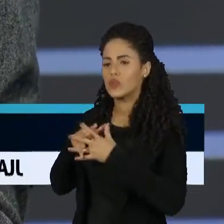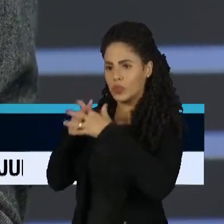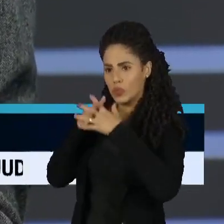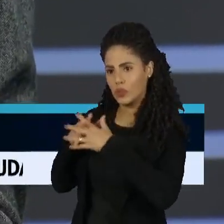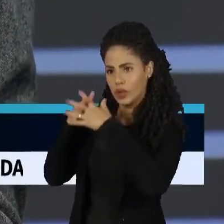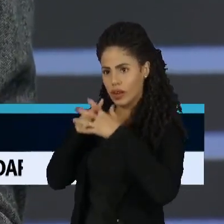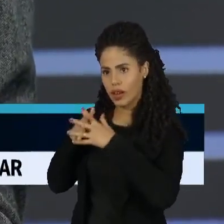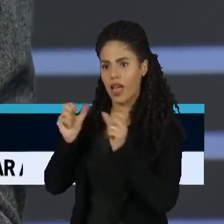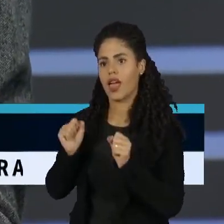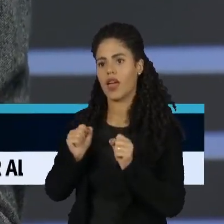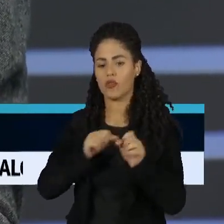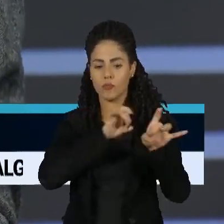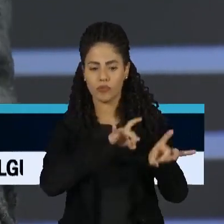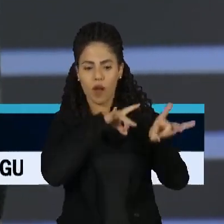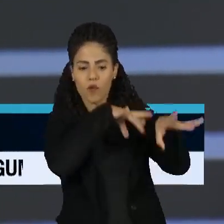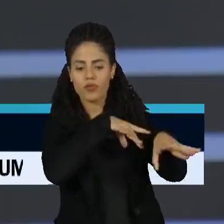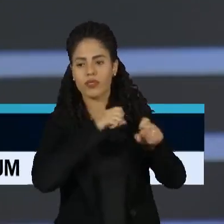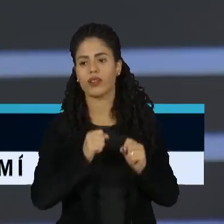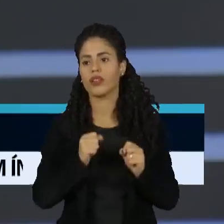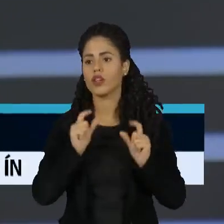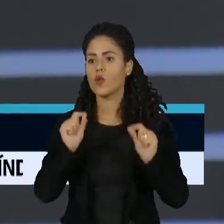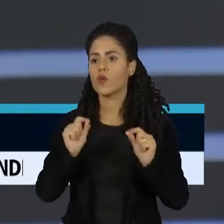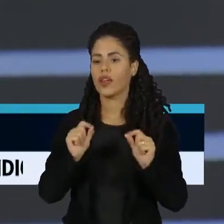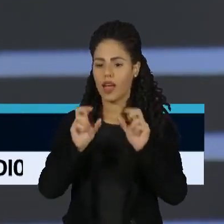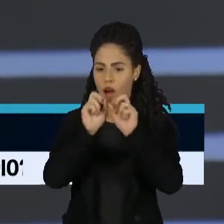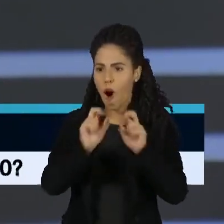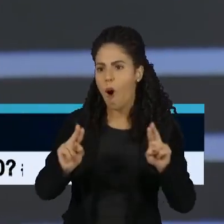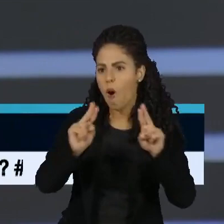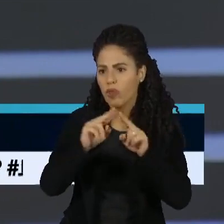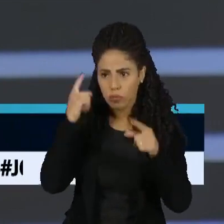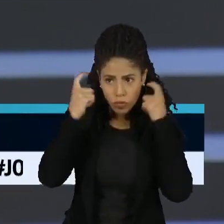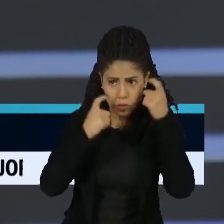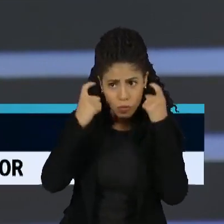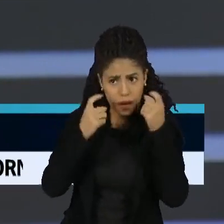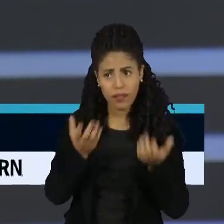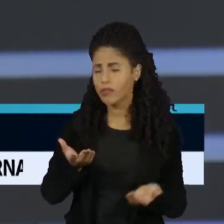que fizeram os australianos fizeram o que fizeram a ONU não tava preocupada